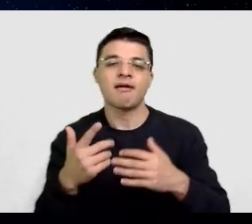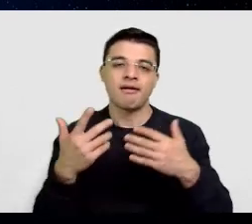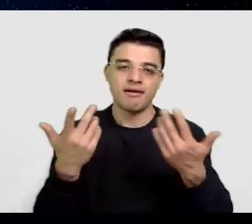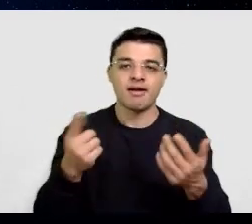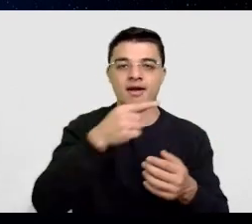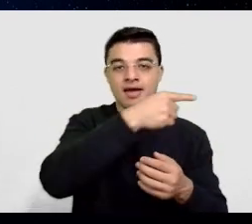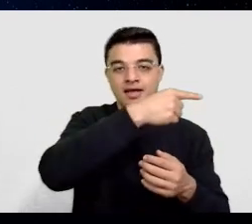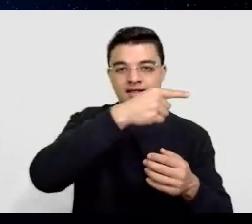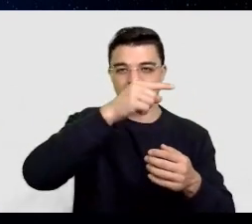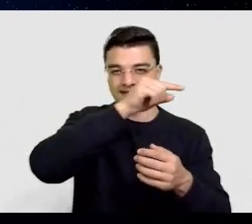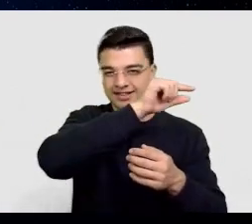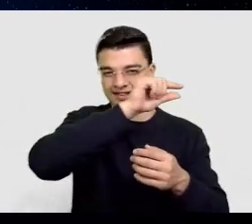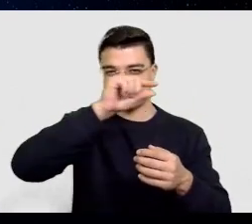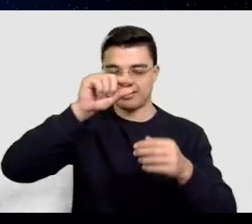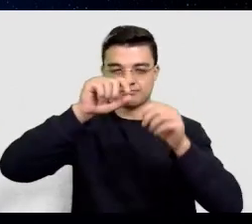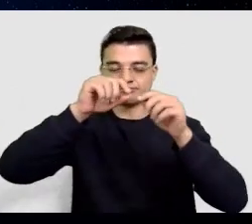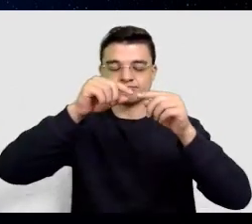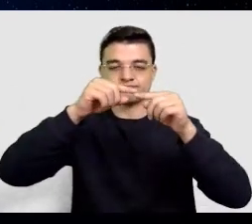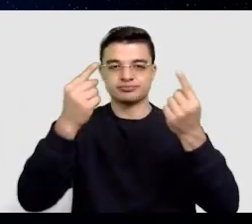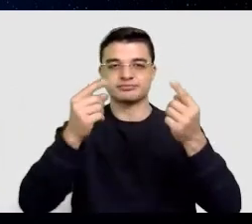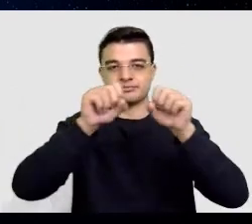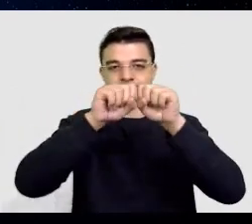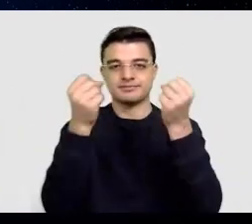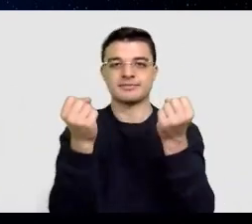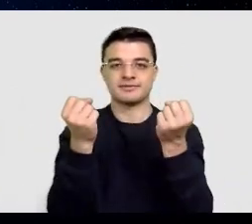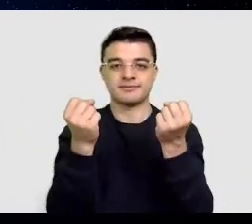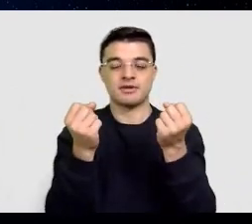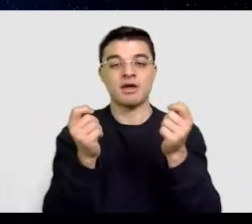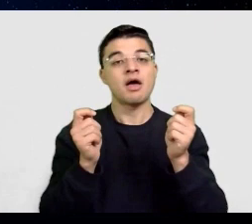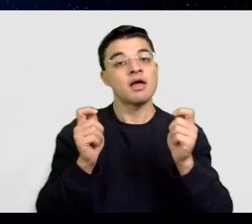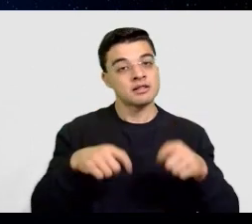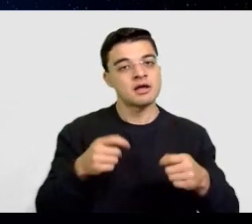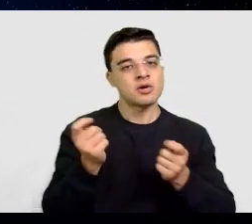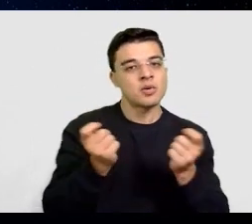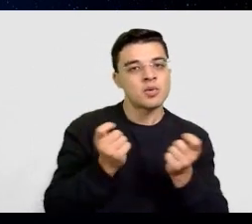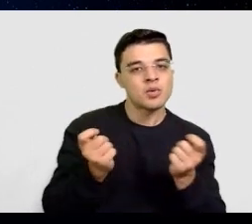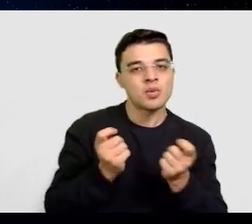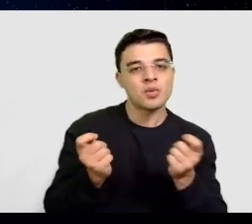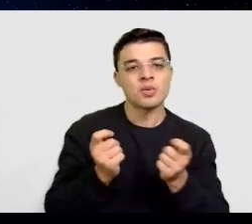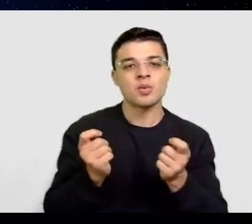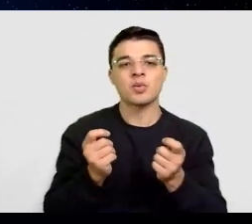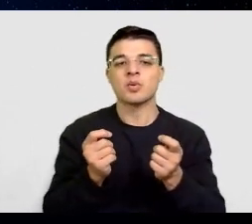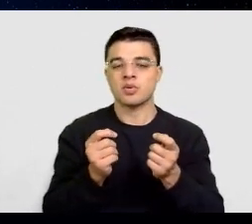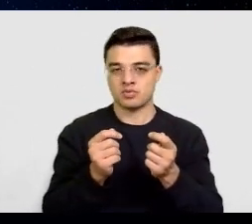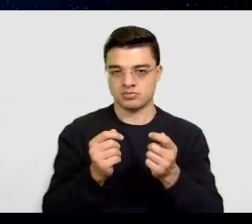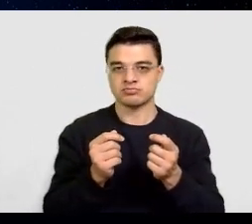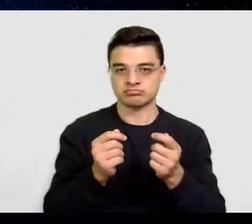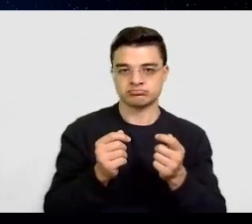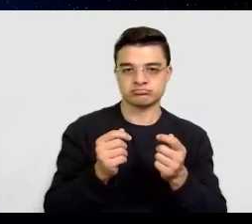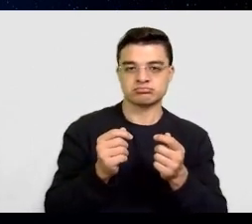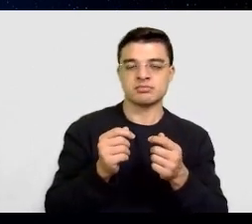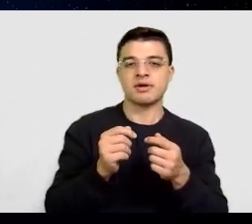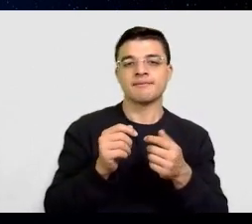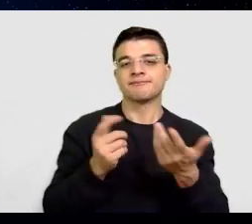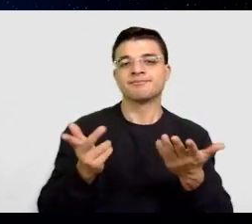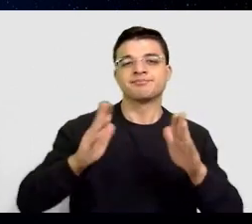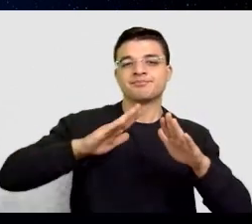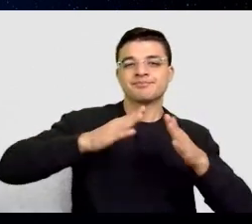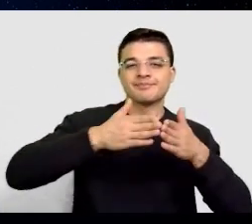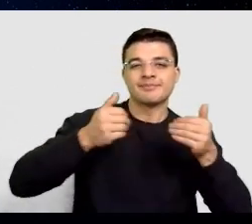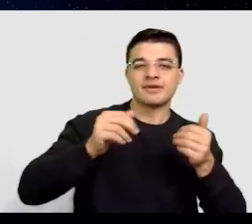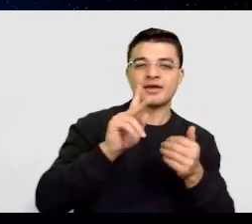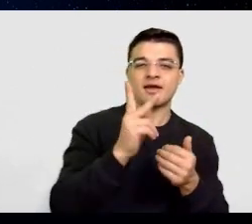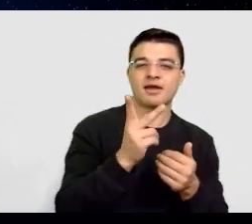para o atacante? Ele consegue manipular os headers de uma requisição HTTP. A requisição HTTP é um protocolo